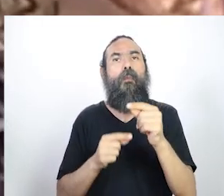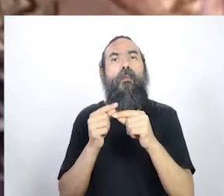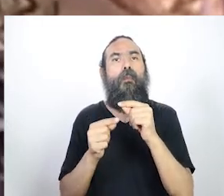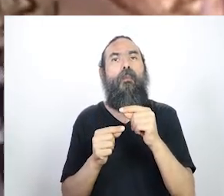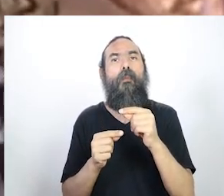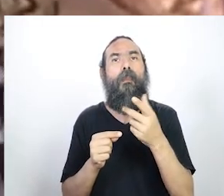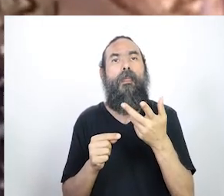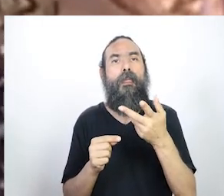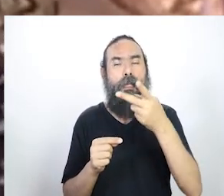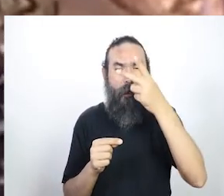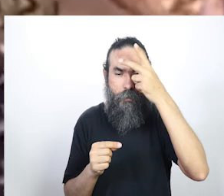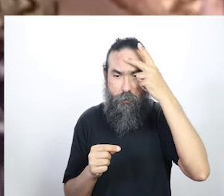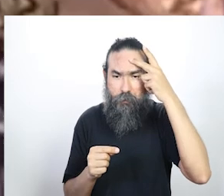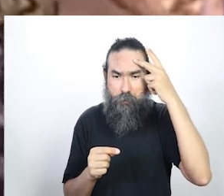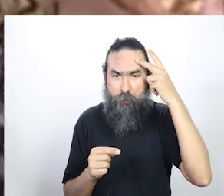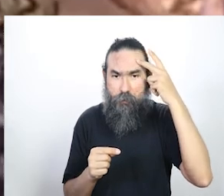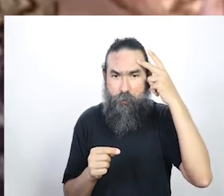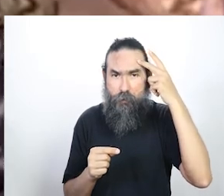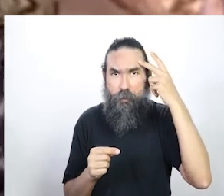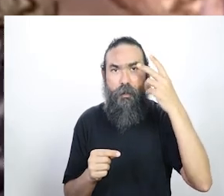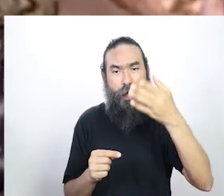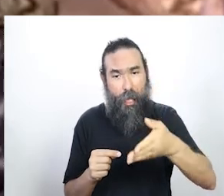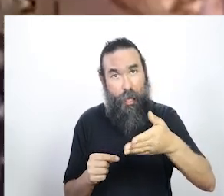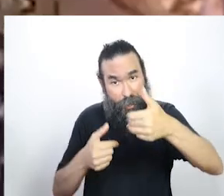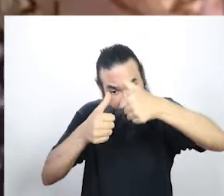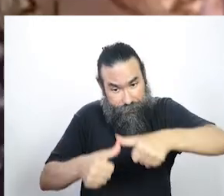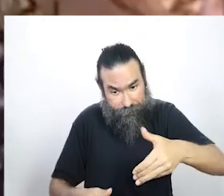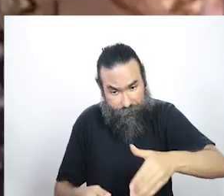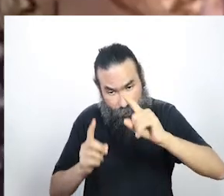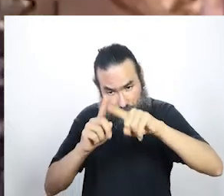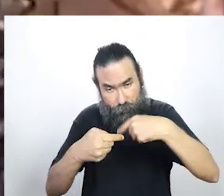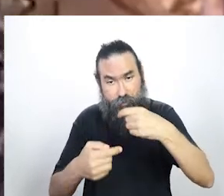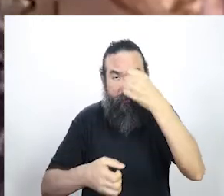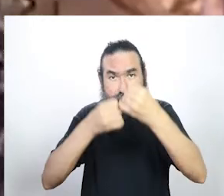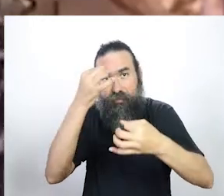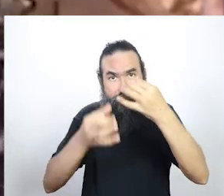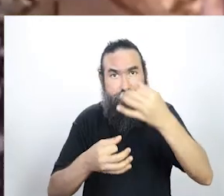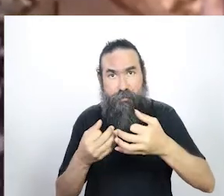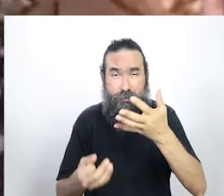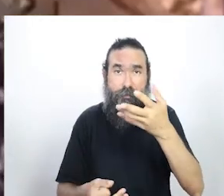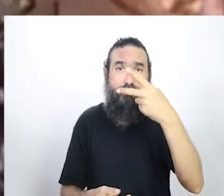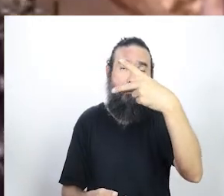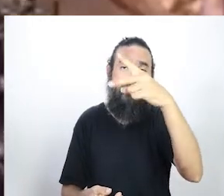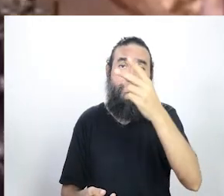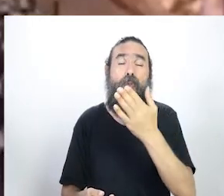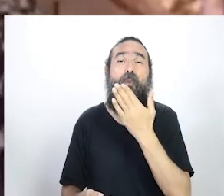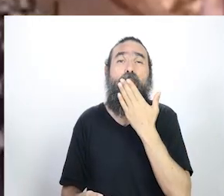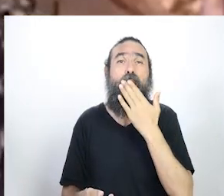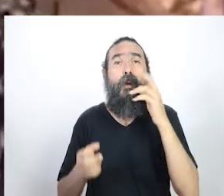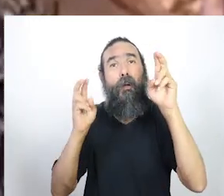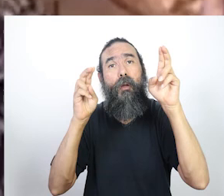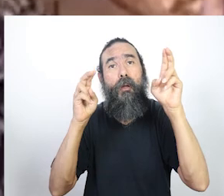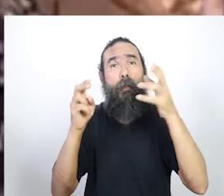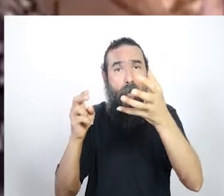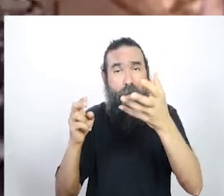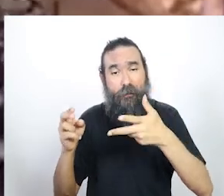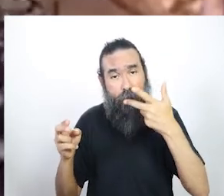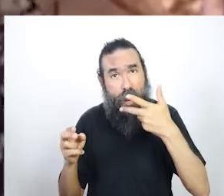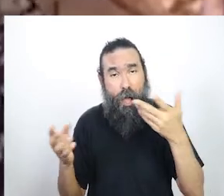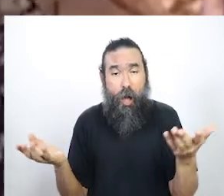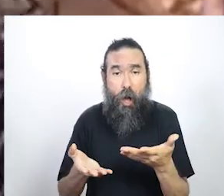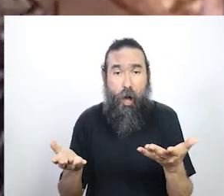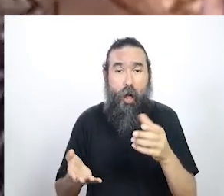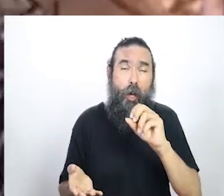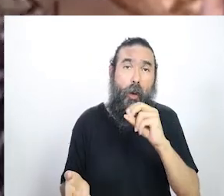não tem um foco assim que as pessoas estão dando sequência, é esse foco. Aí você escolhe se você quer